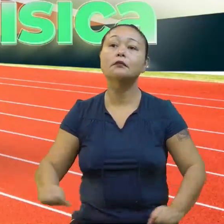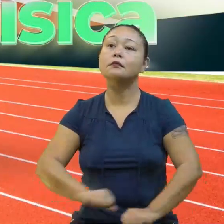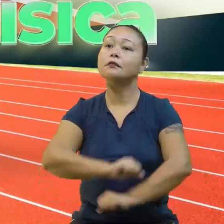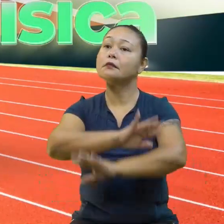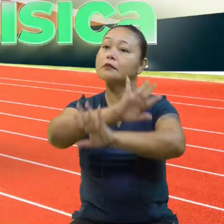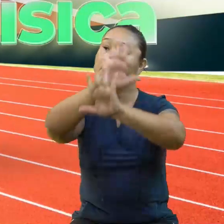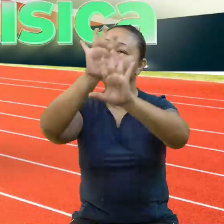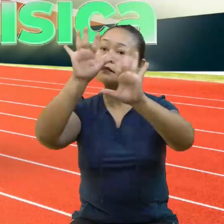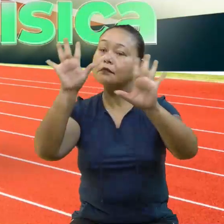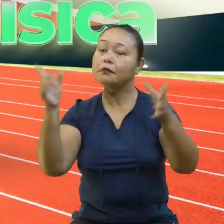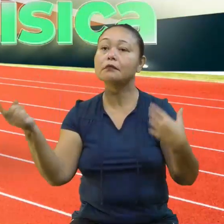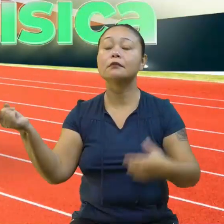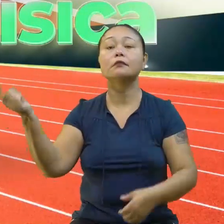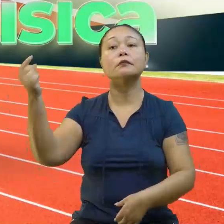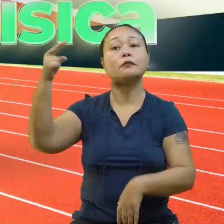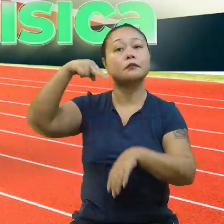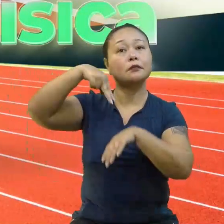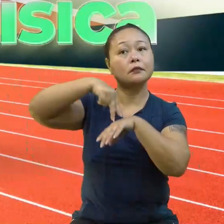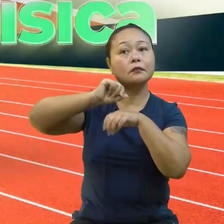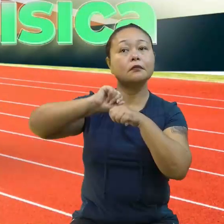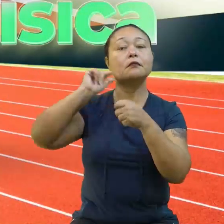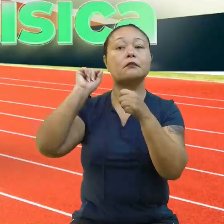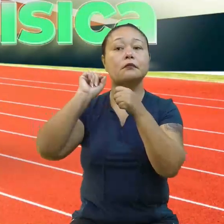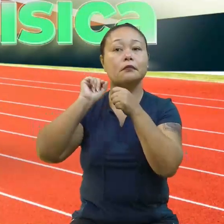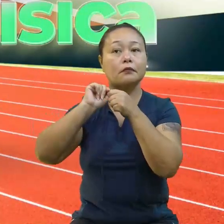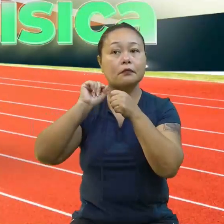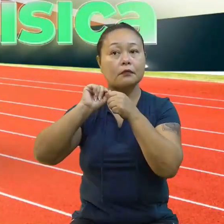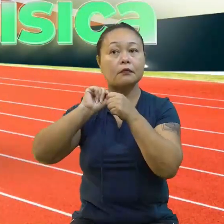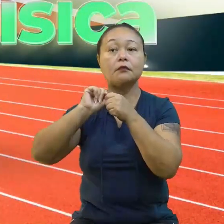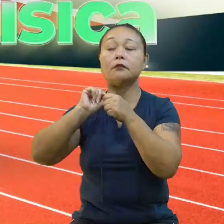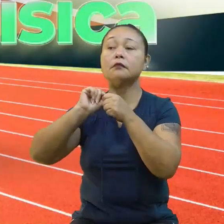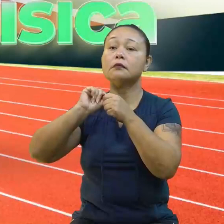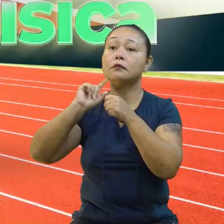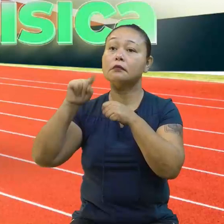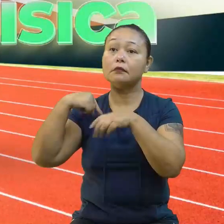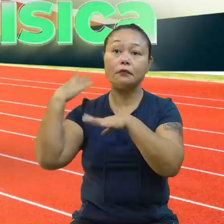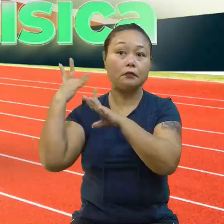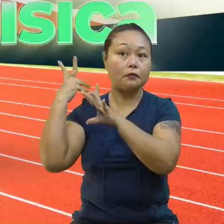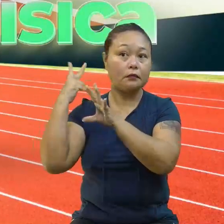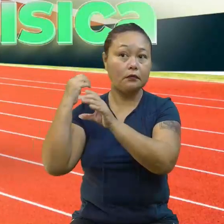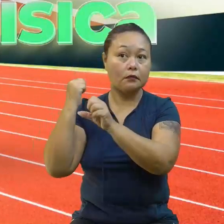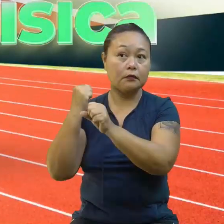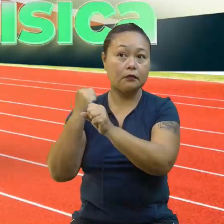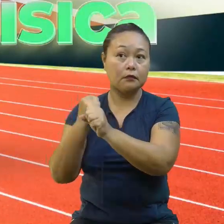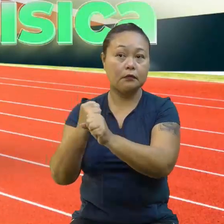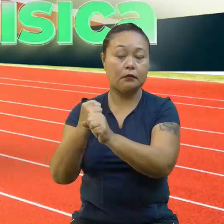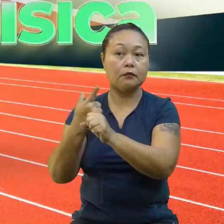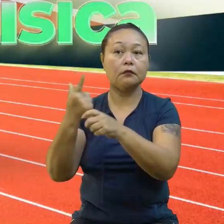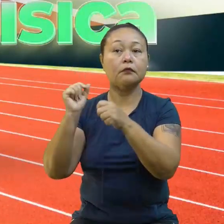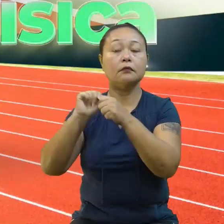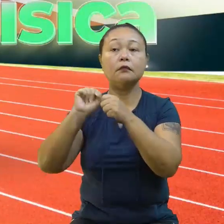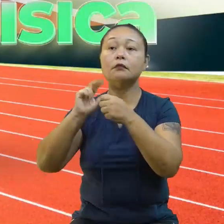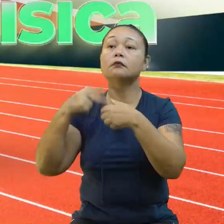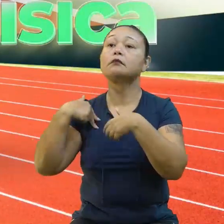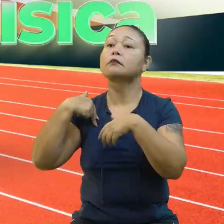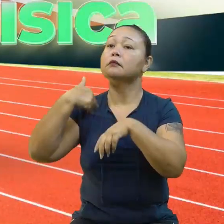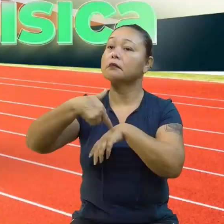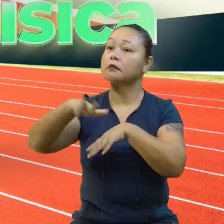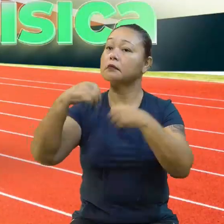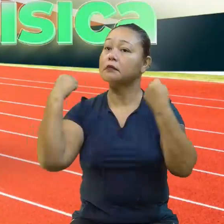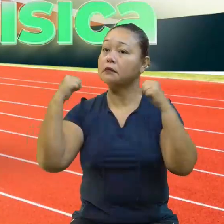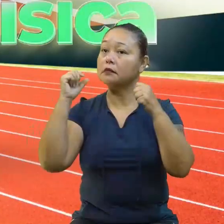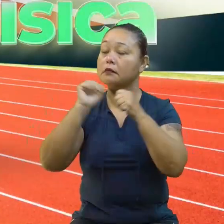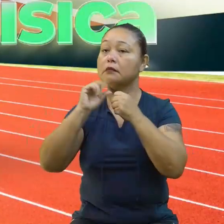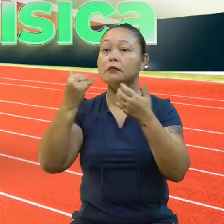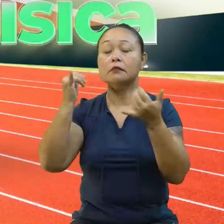Olá, e voltamos para fazer a nossa revisão, falando aí sobre atividade física na